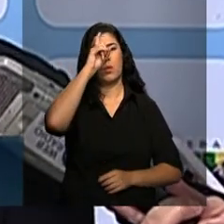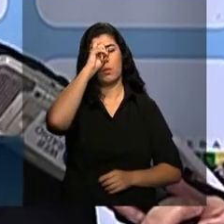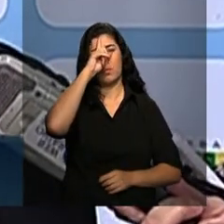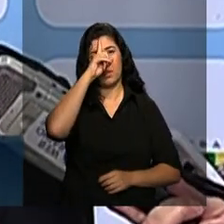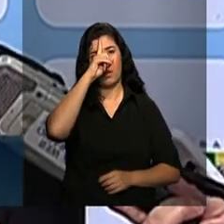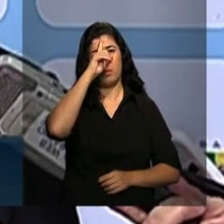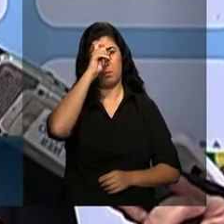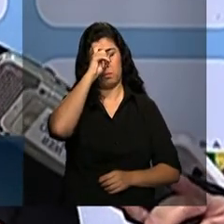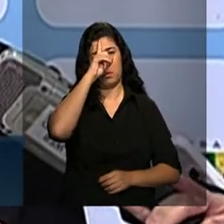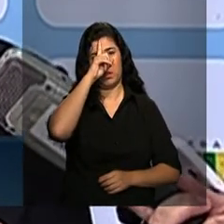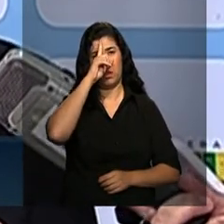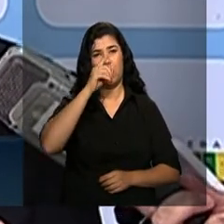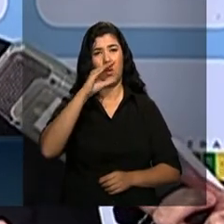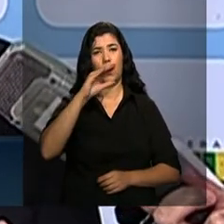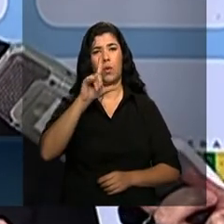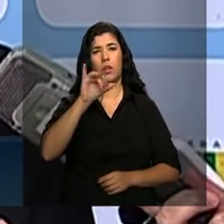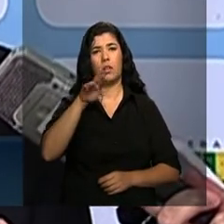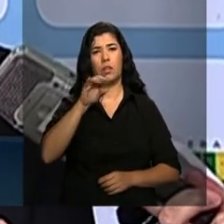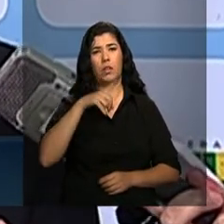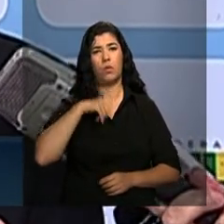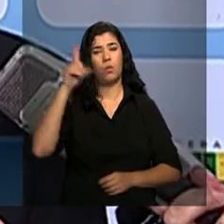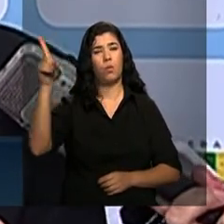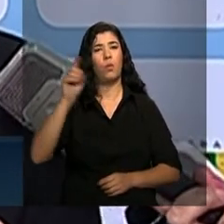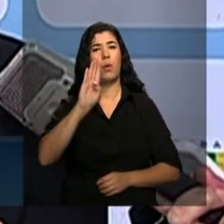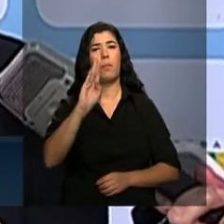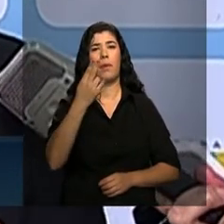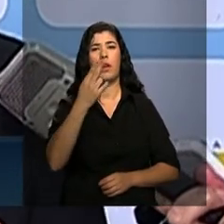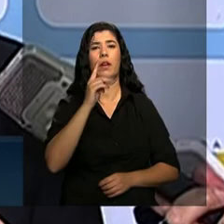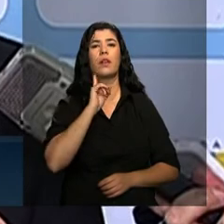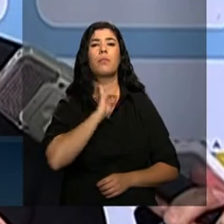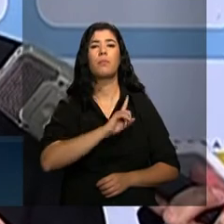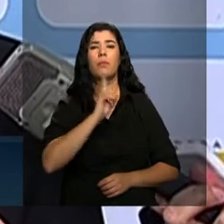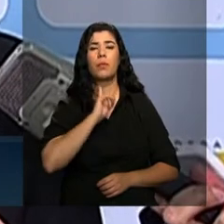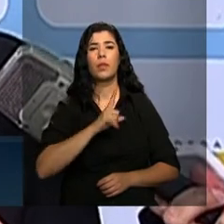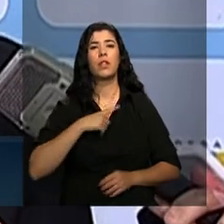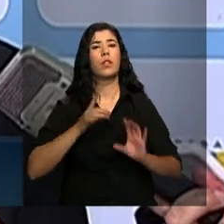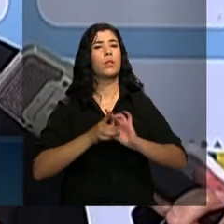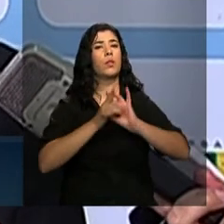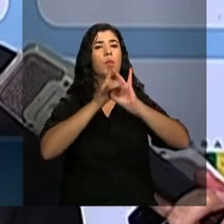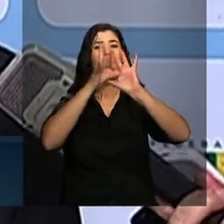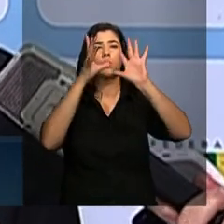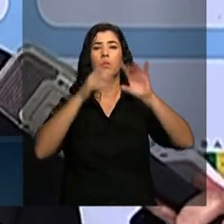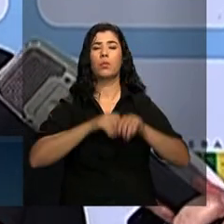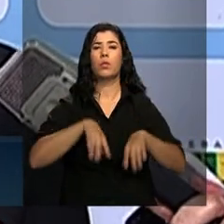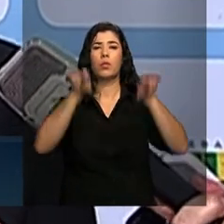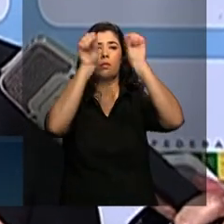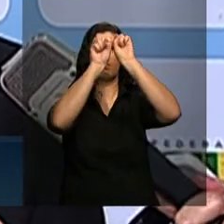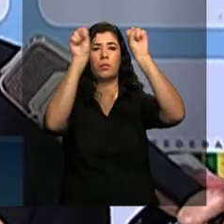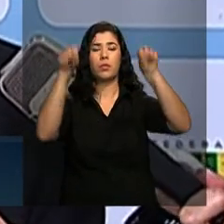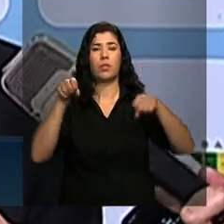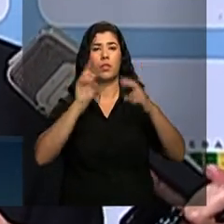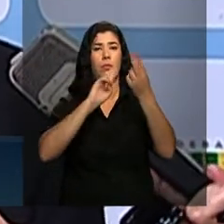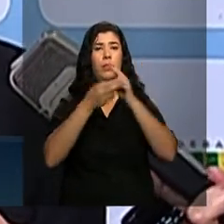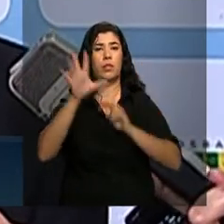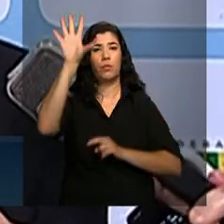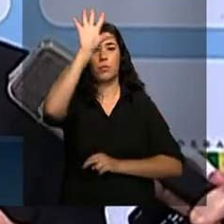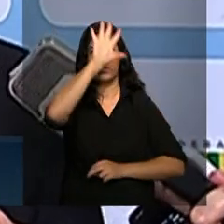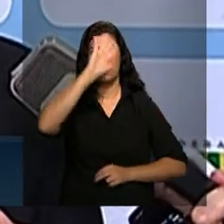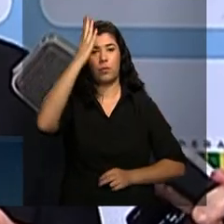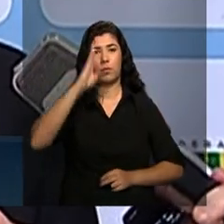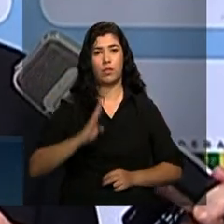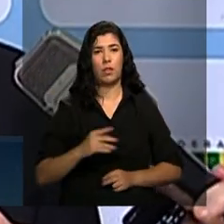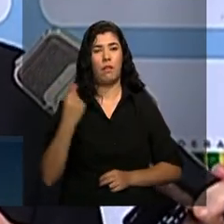Minas Gerais, de Belo Horizonte, e agora fica disponível para toda a rede. Claro que agora os municípios e estados farão a